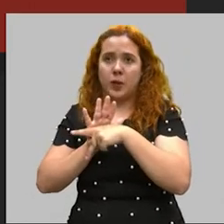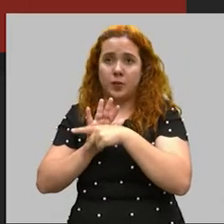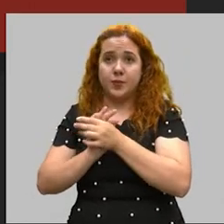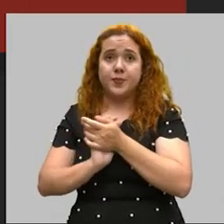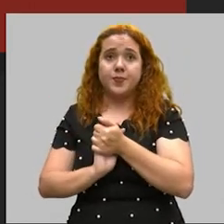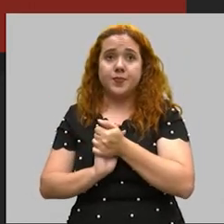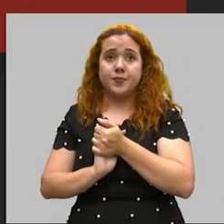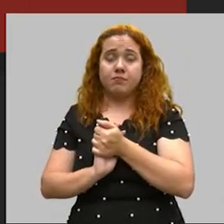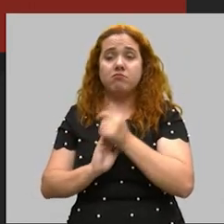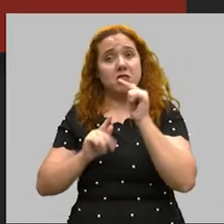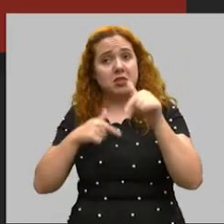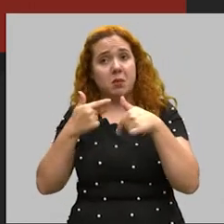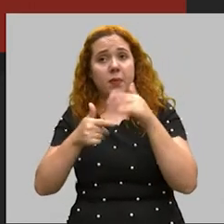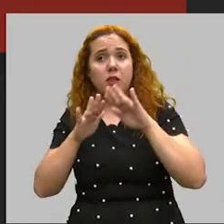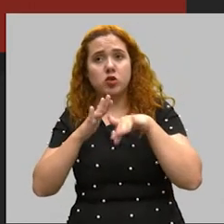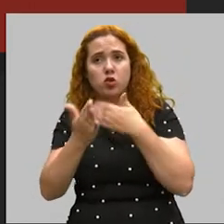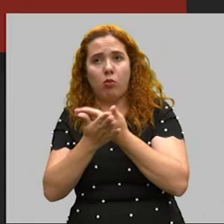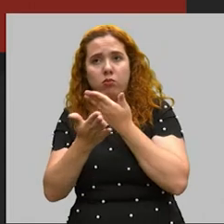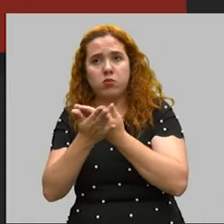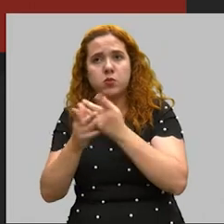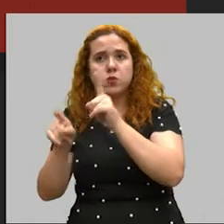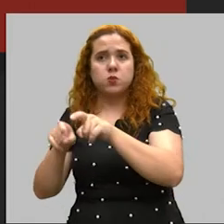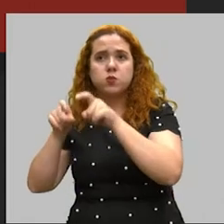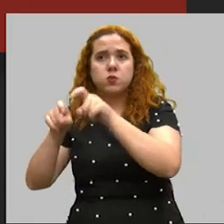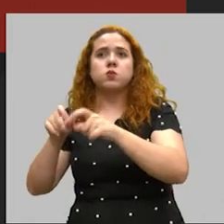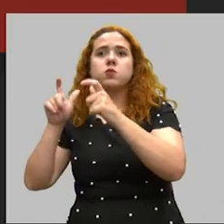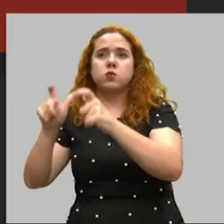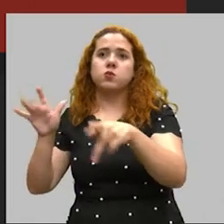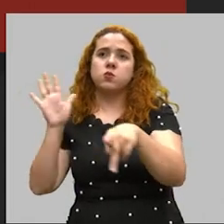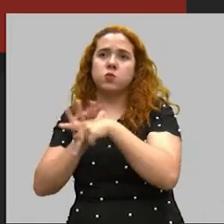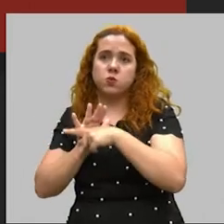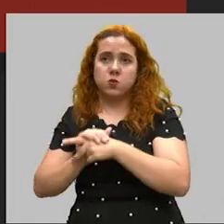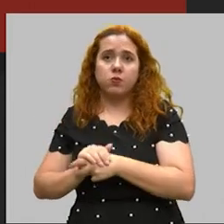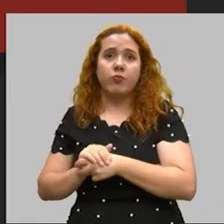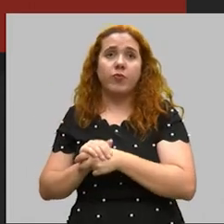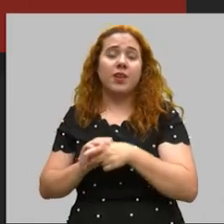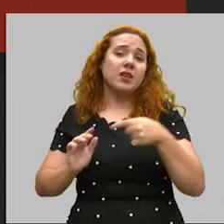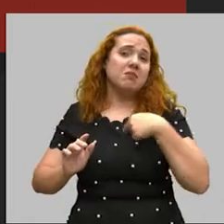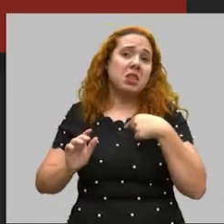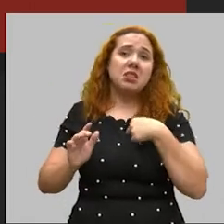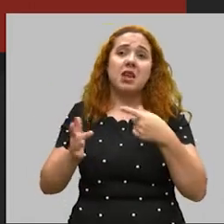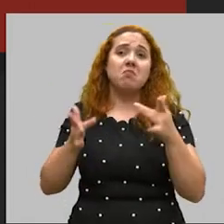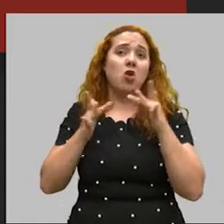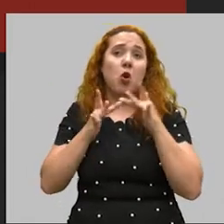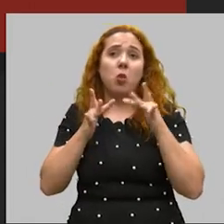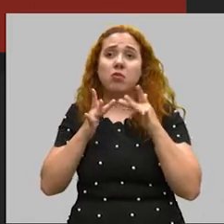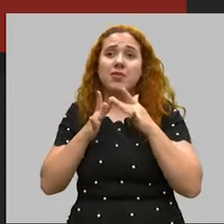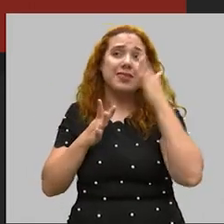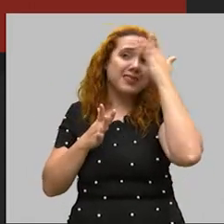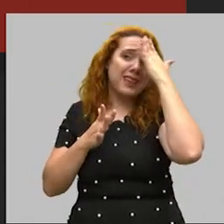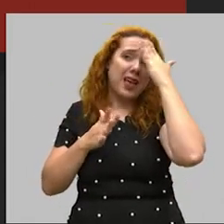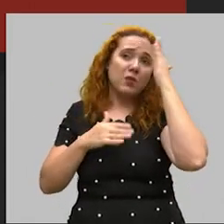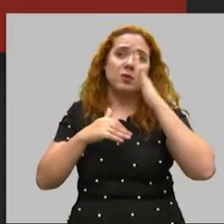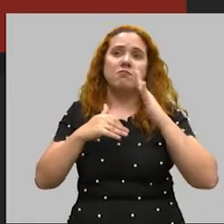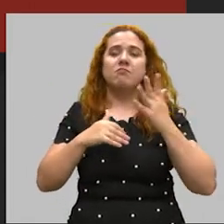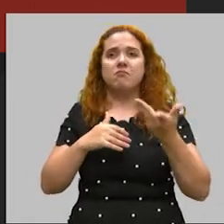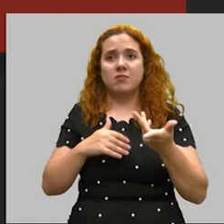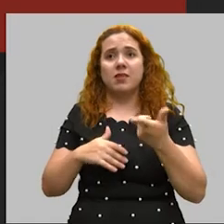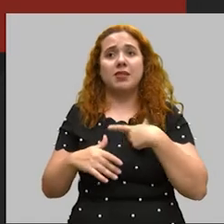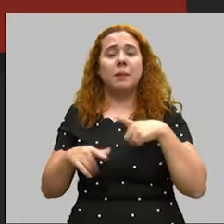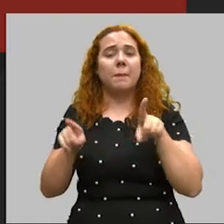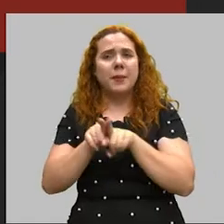escolas do Campo né que tenha já uma vivência uma formação nessa relação com o campo com esse espaço de vida com tudo que foi discutido até